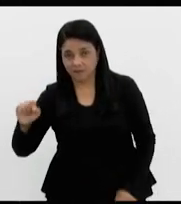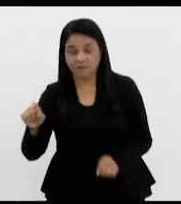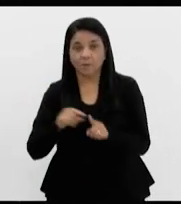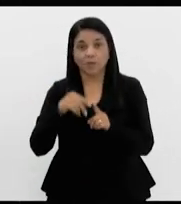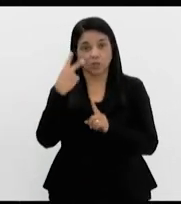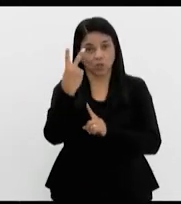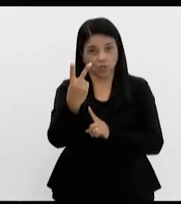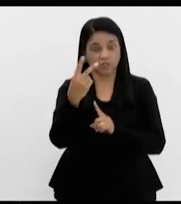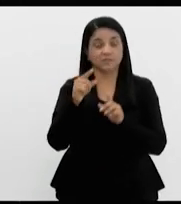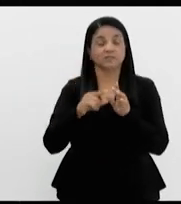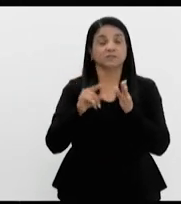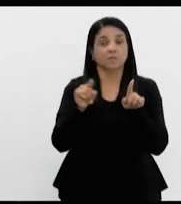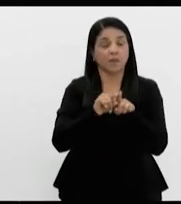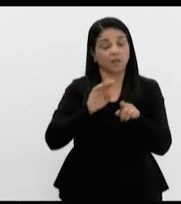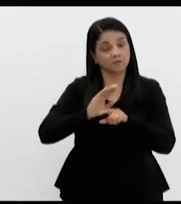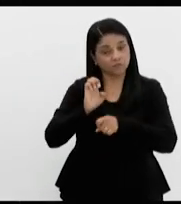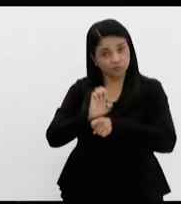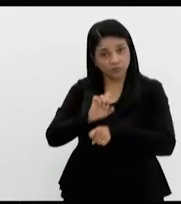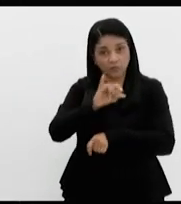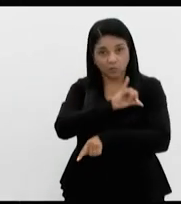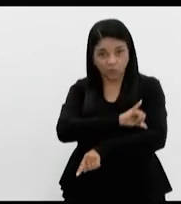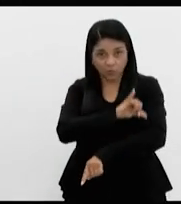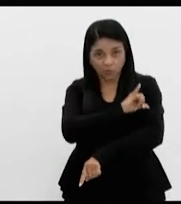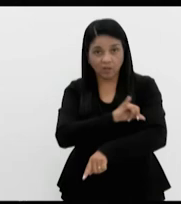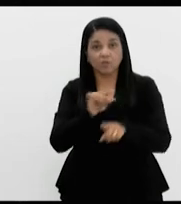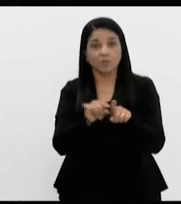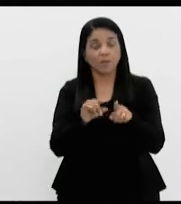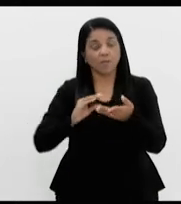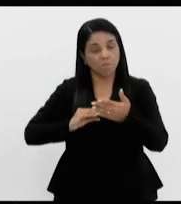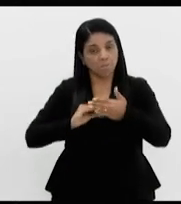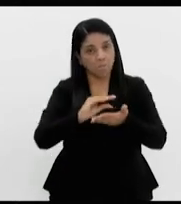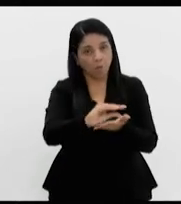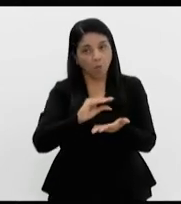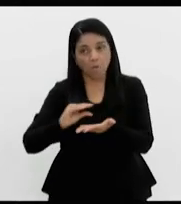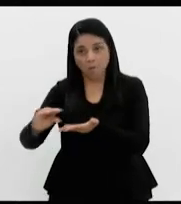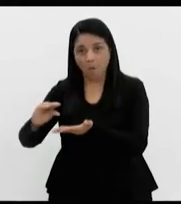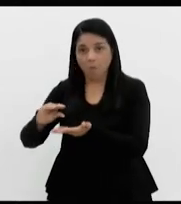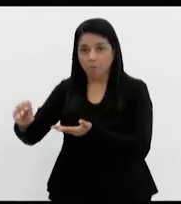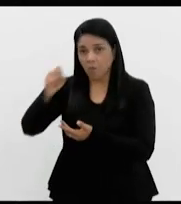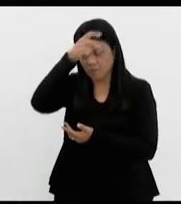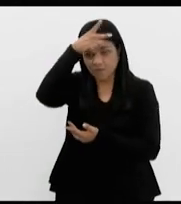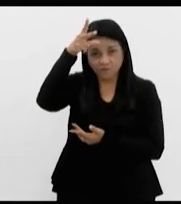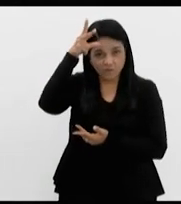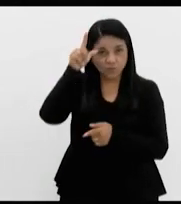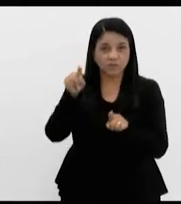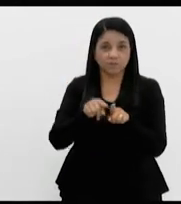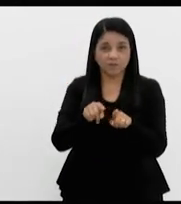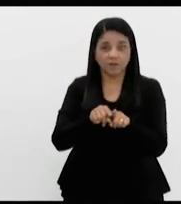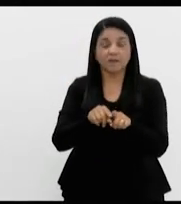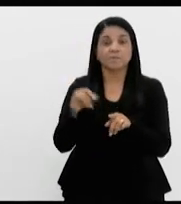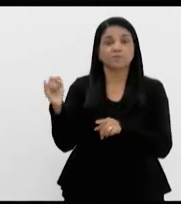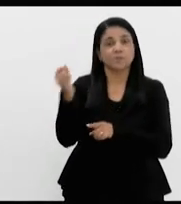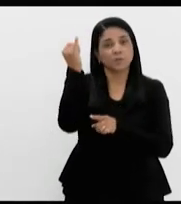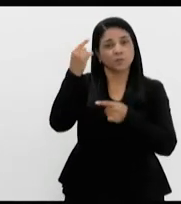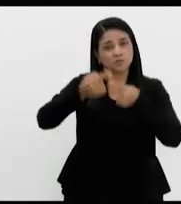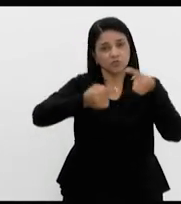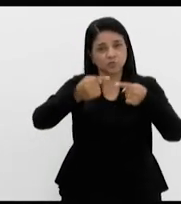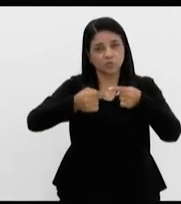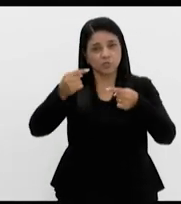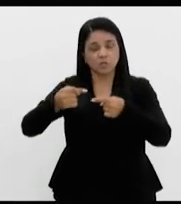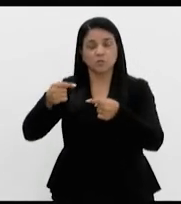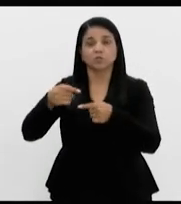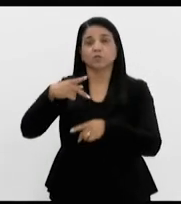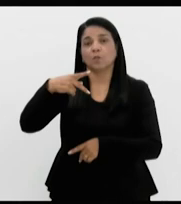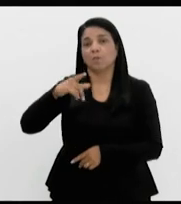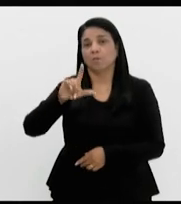Janeiro, fora os recursos que vão direto para as prefeituras. Muito importante também a discussão do plano,